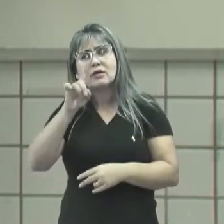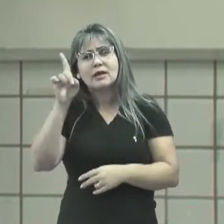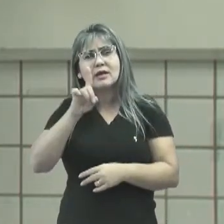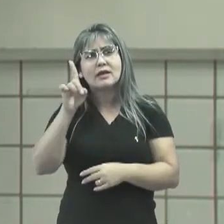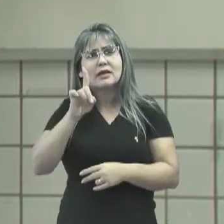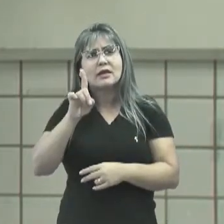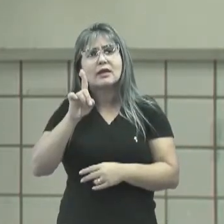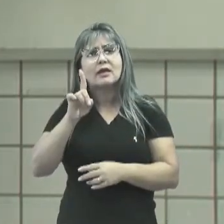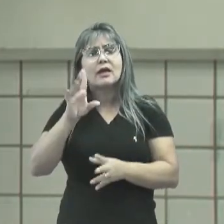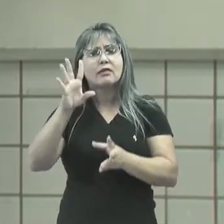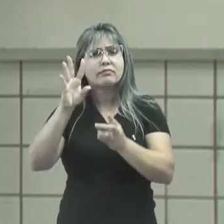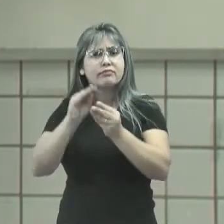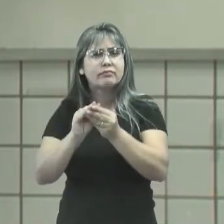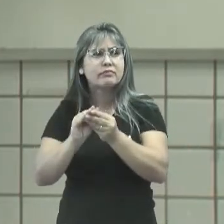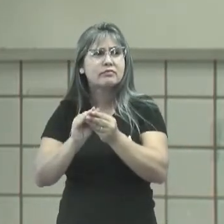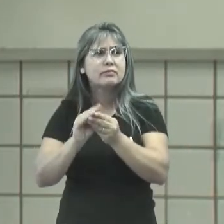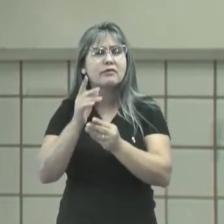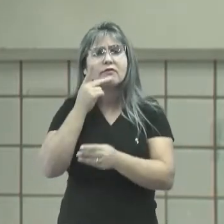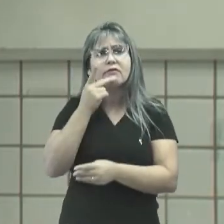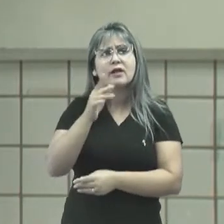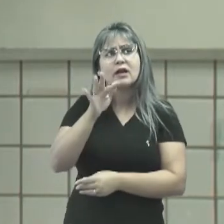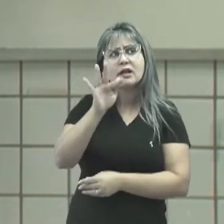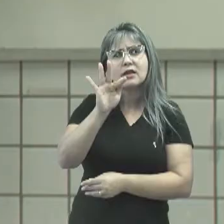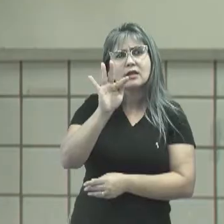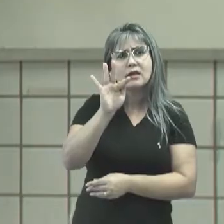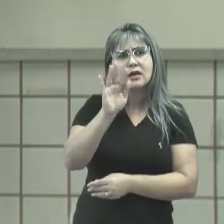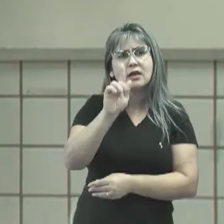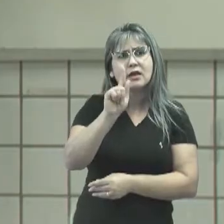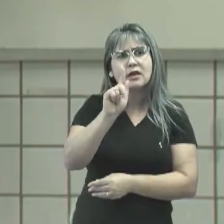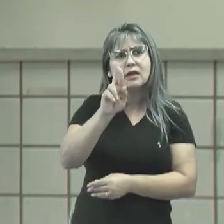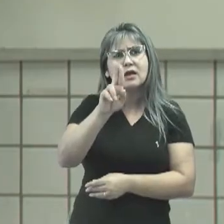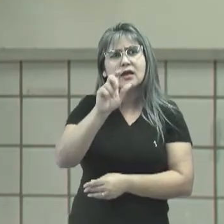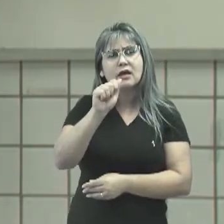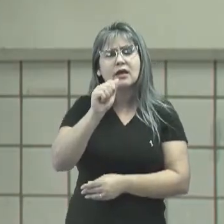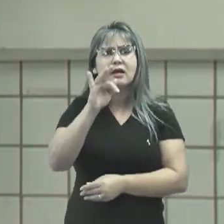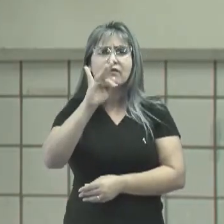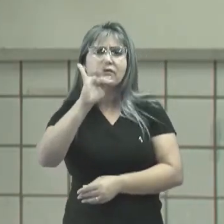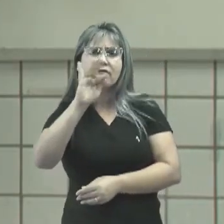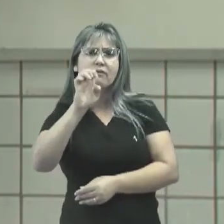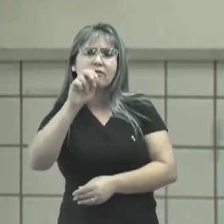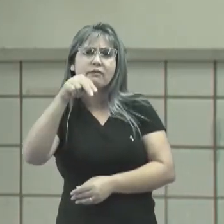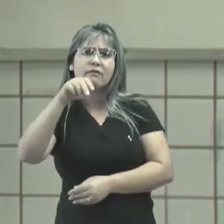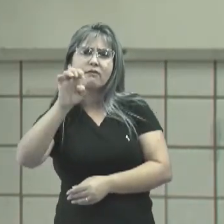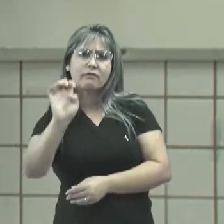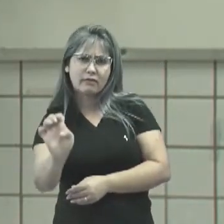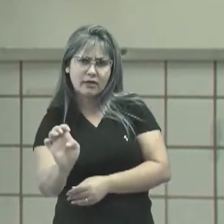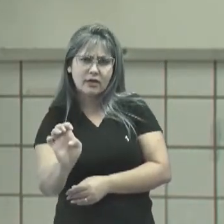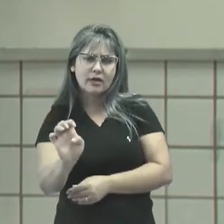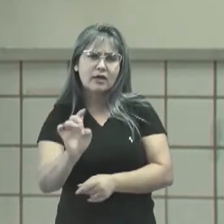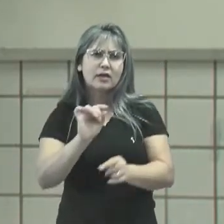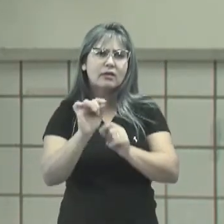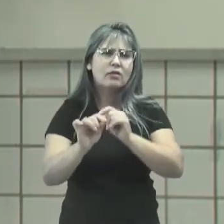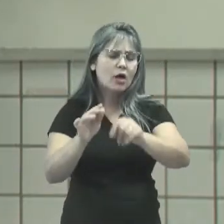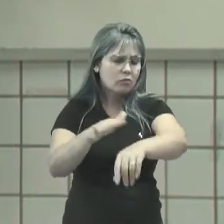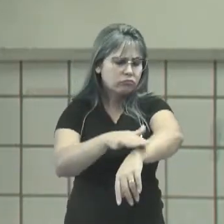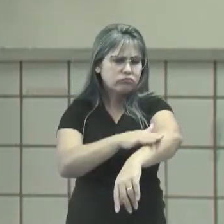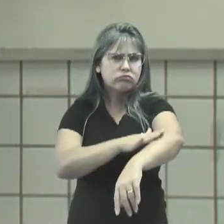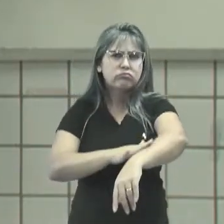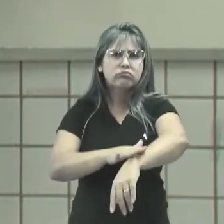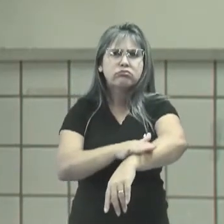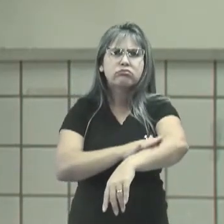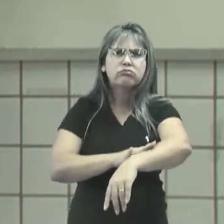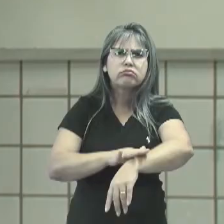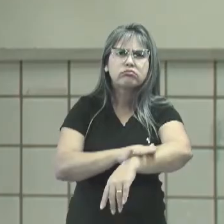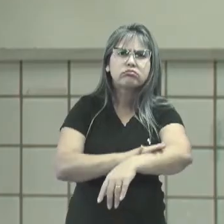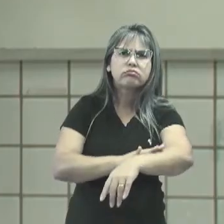grafeno, utilizando o grafeno como uma pele, né, artificial. viu? Quer dizer, e que o texto diz